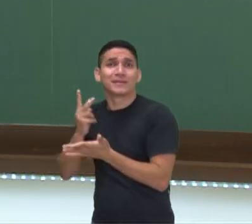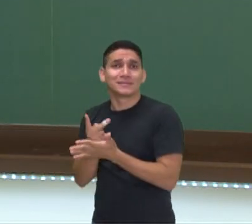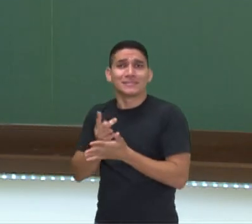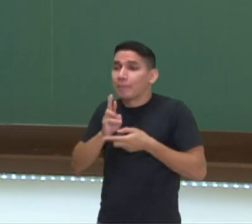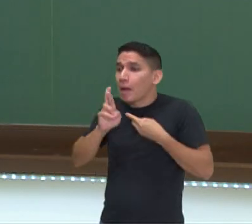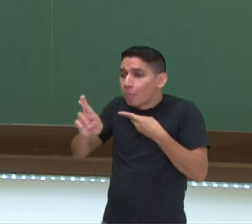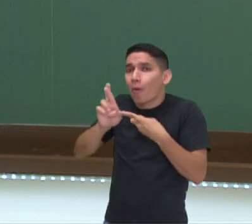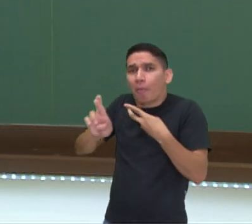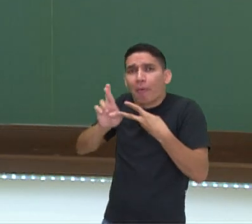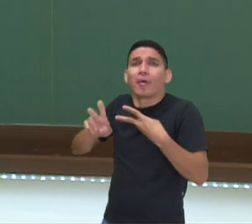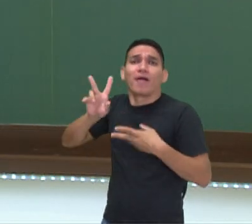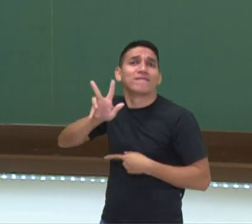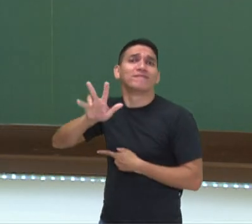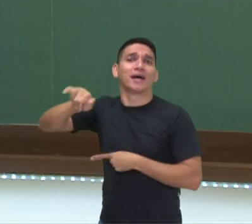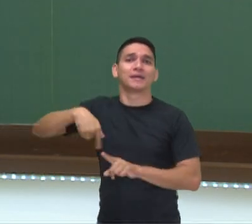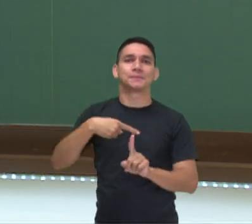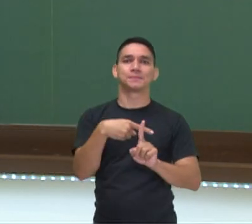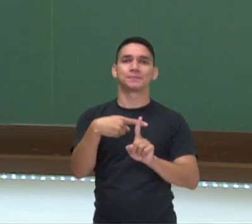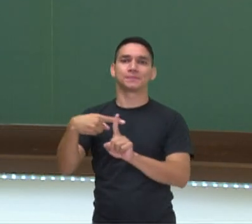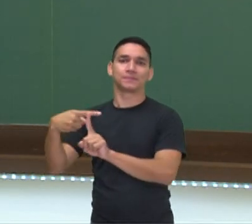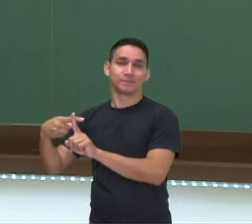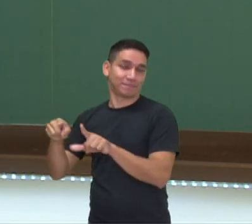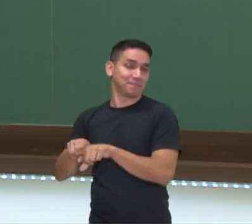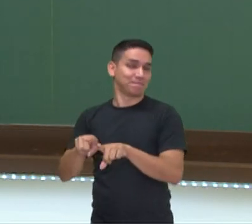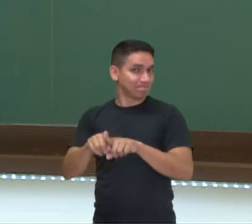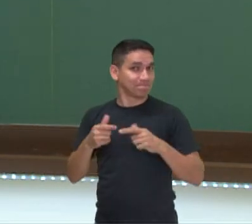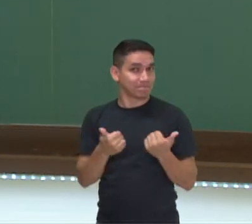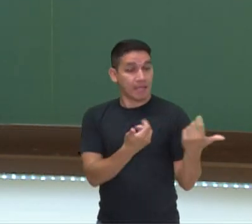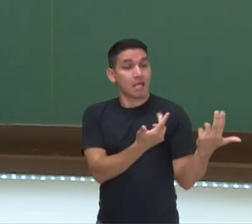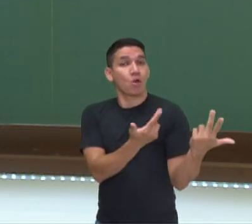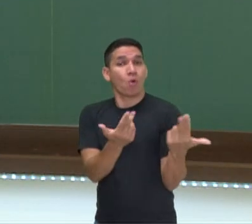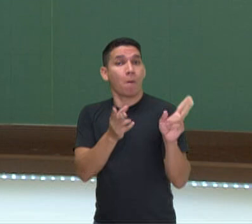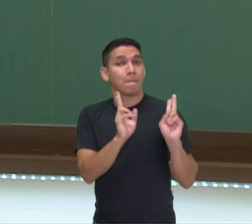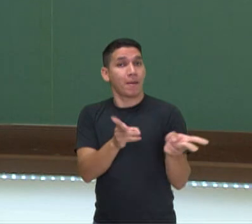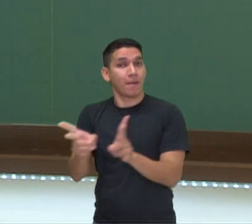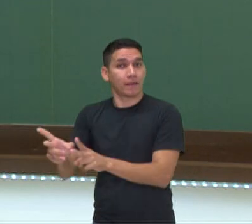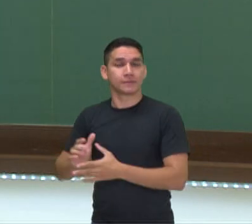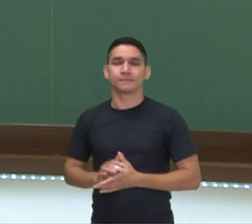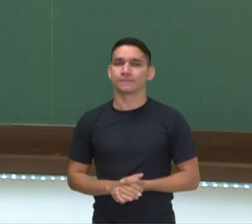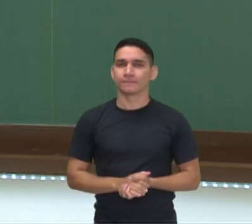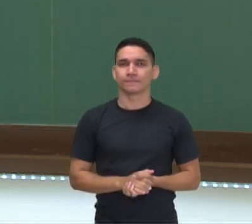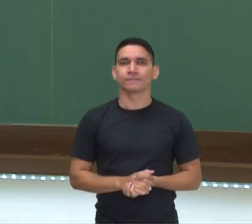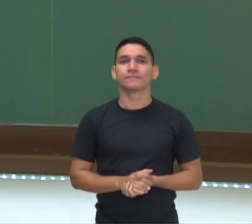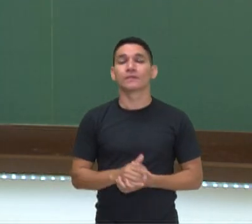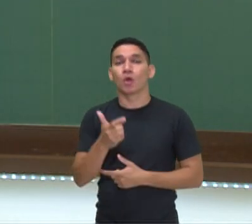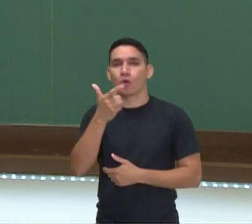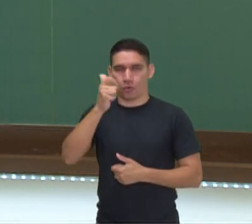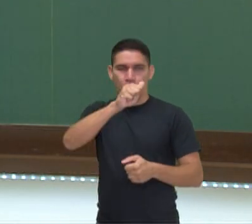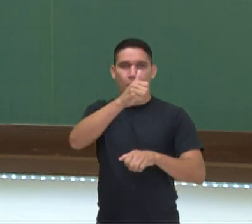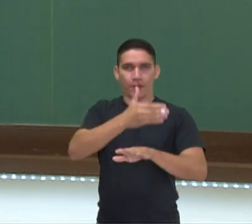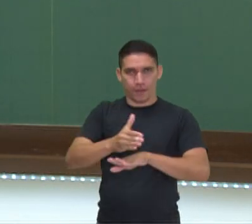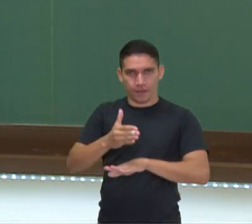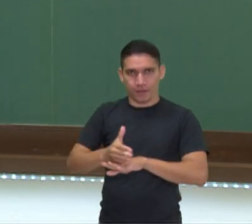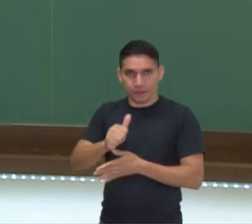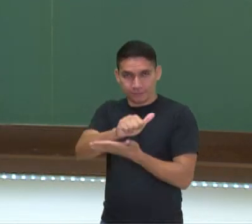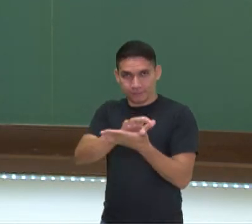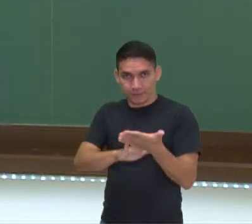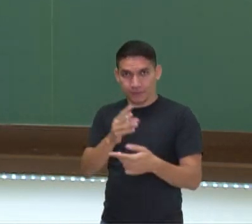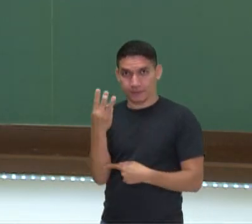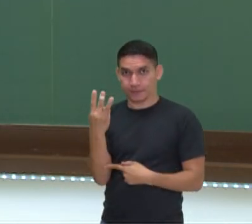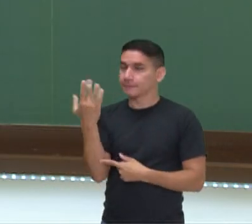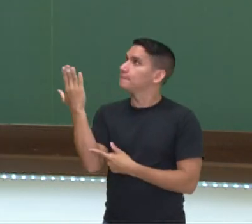resultados também serão positivos Ok terão mesmo sinal vamos praticando três